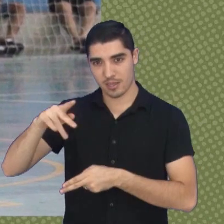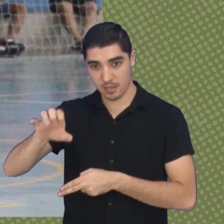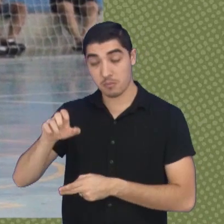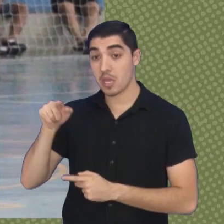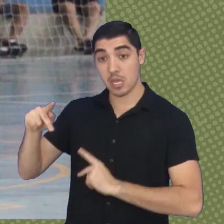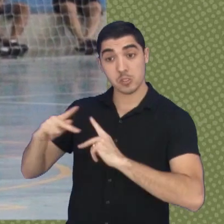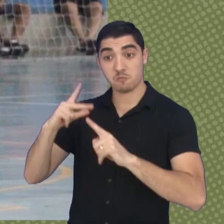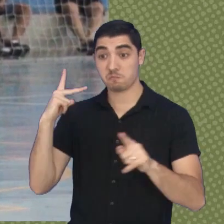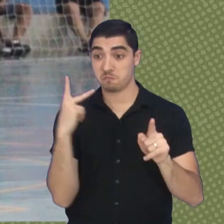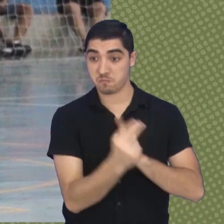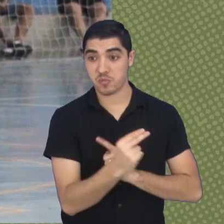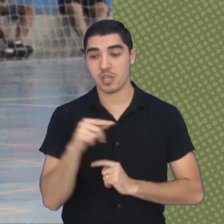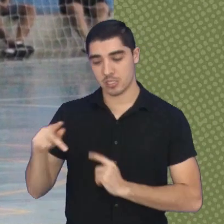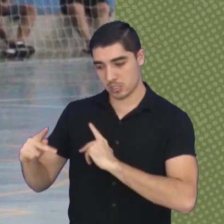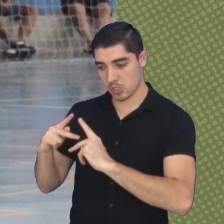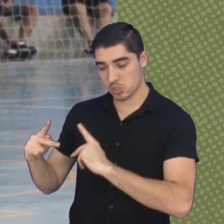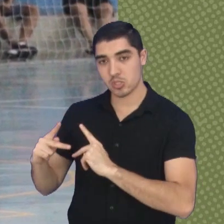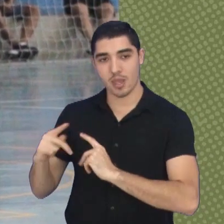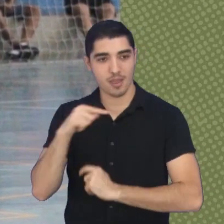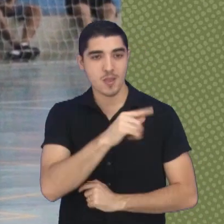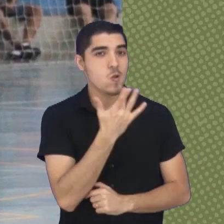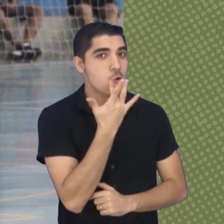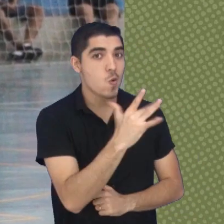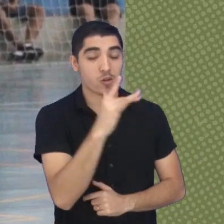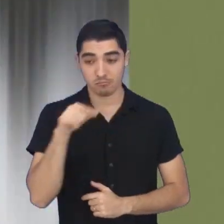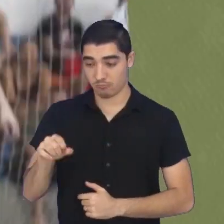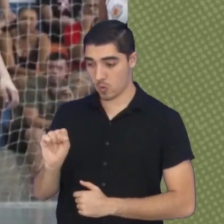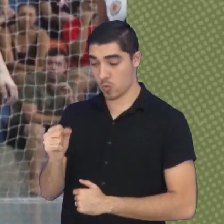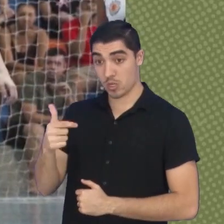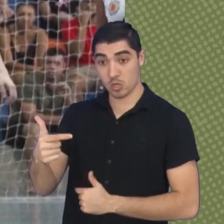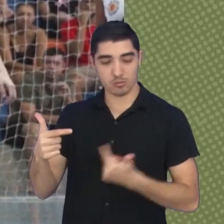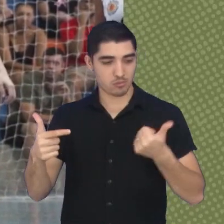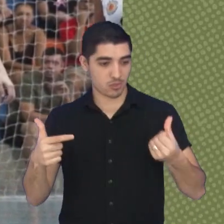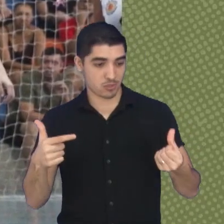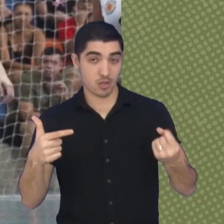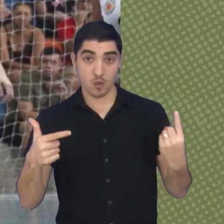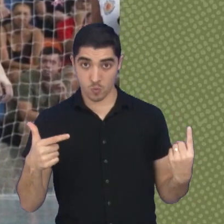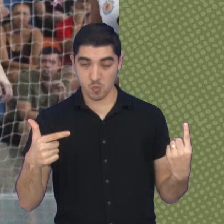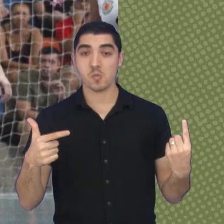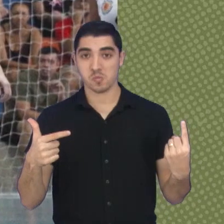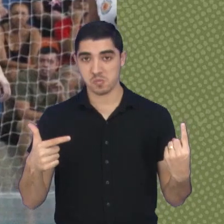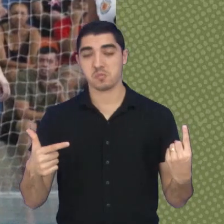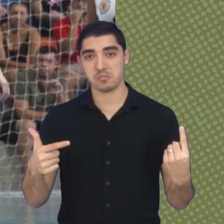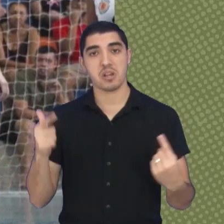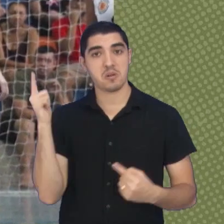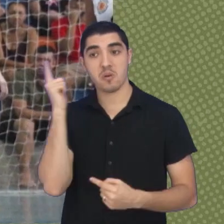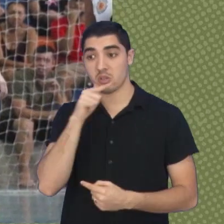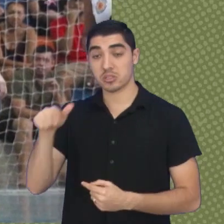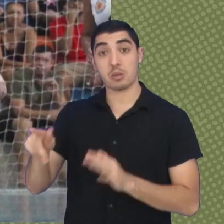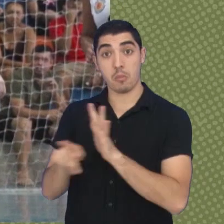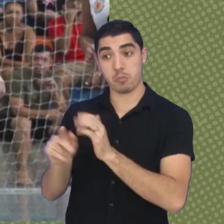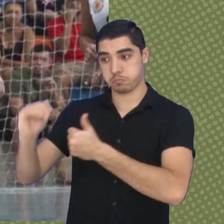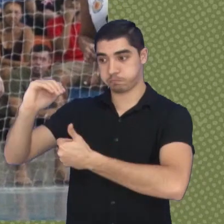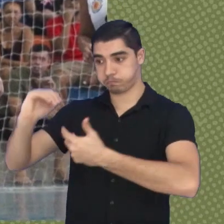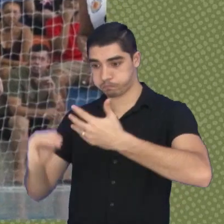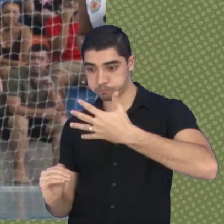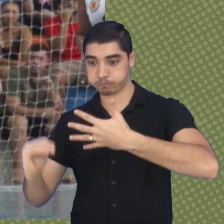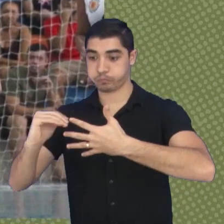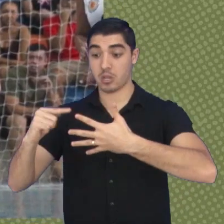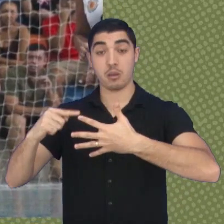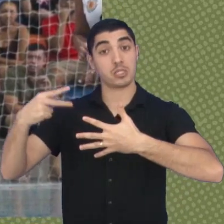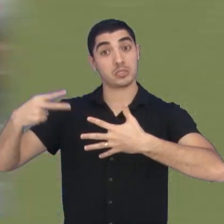venceram Ourinhos pelo placar de 82 a 61, fechando a sua participação na primeira fase da competição, na vice-liderança da competição,